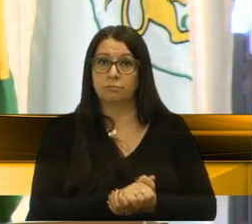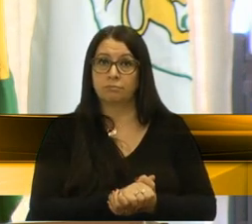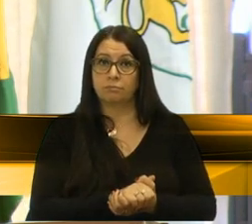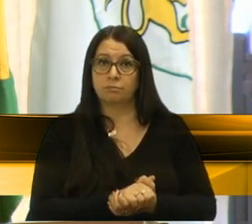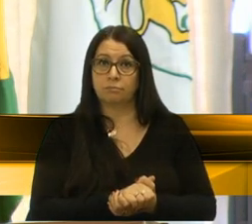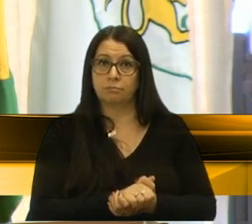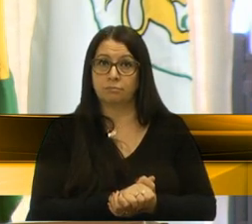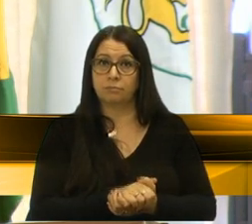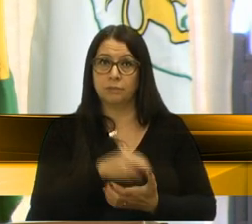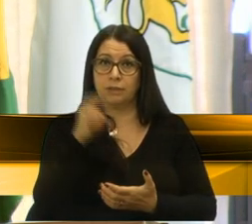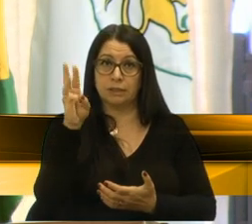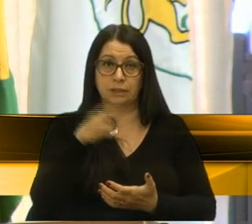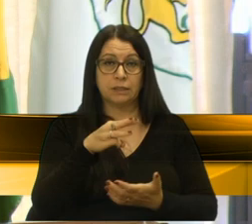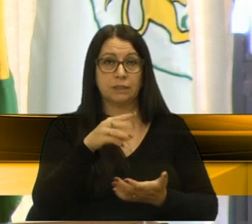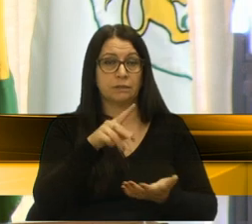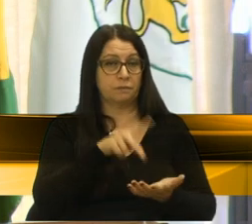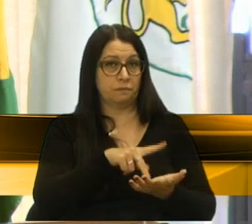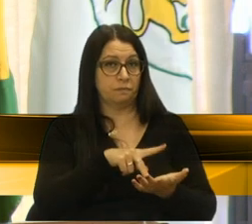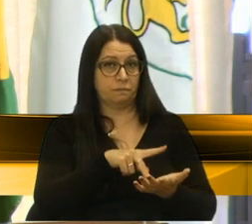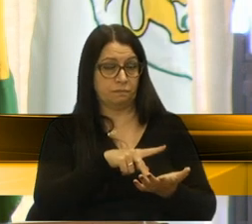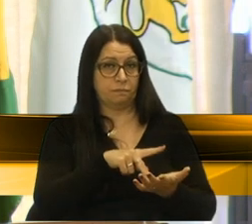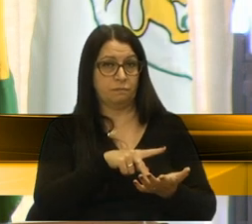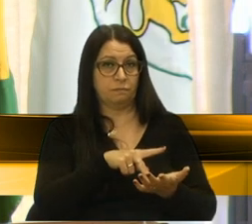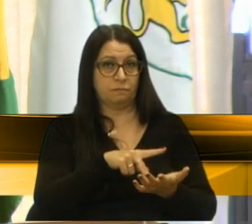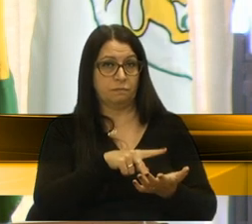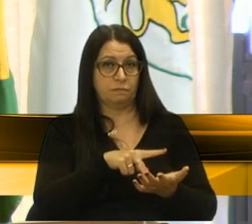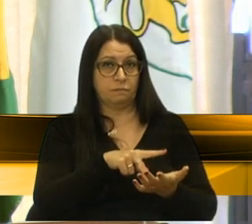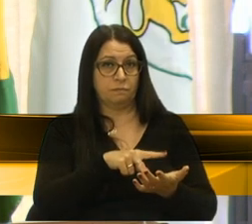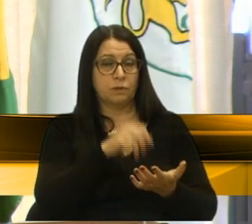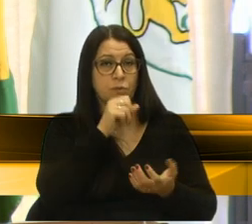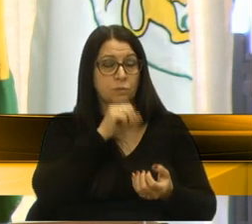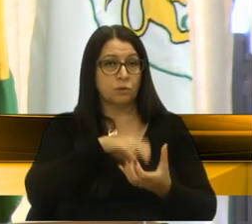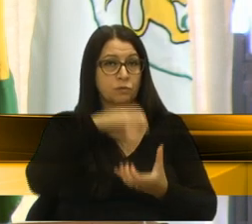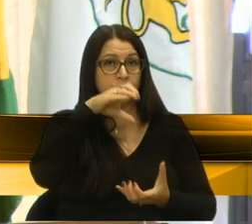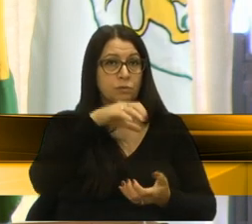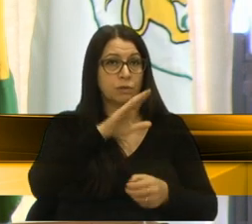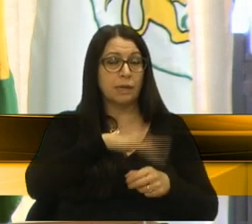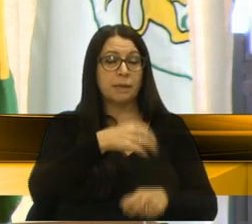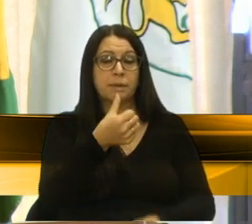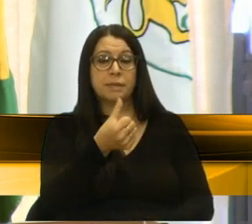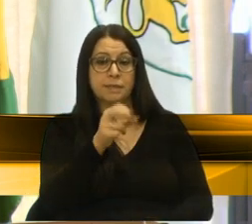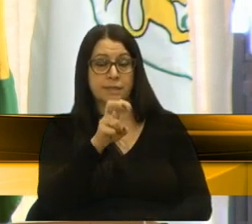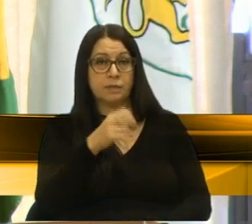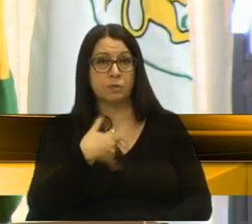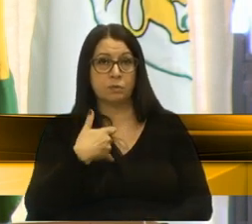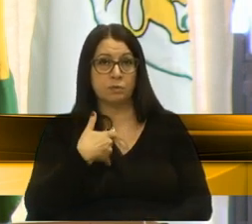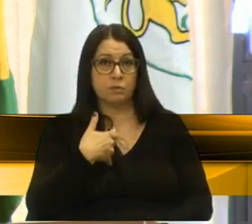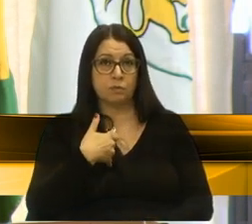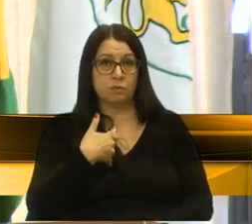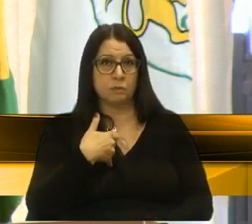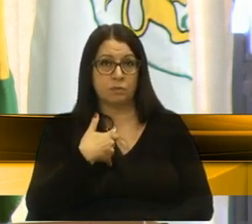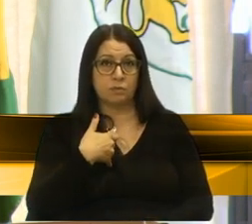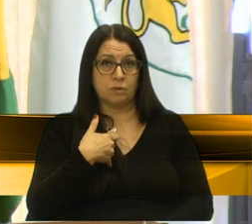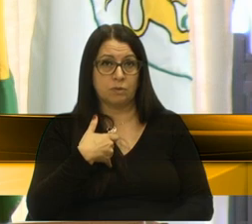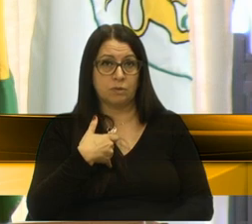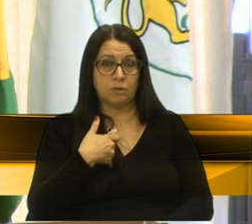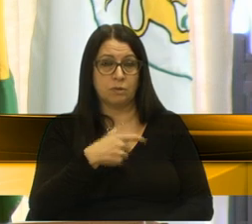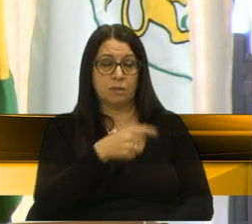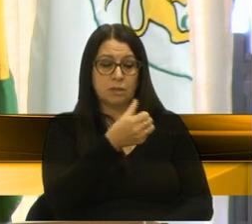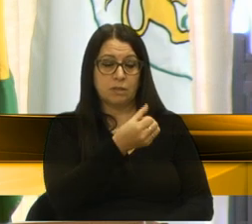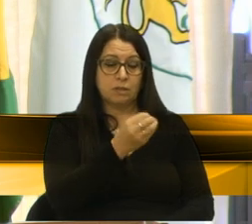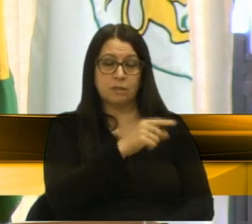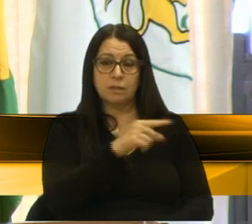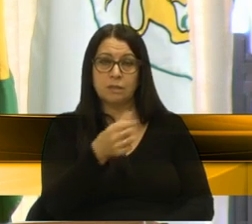a Visate, na verdade, e quando o idoso acima de 65 anos, não o idoso jovem, aquele de 60,